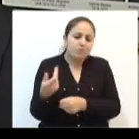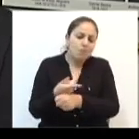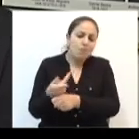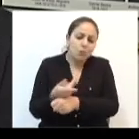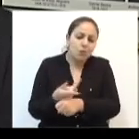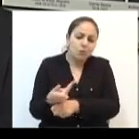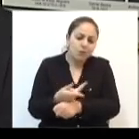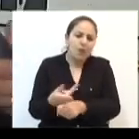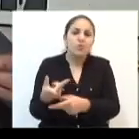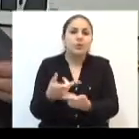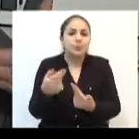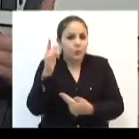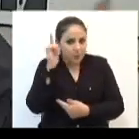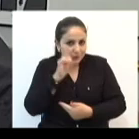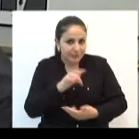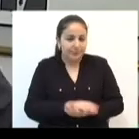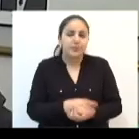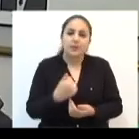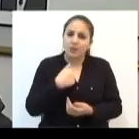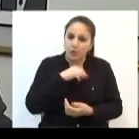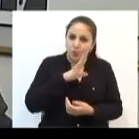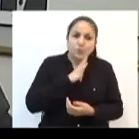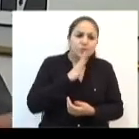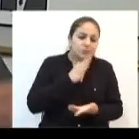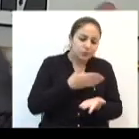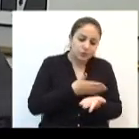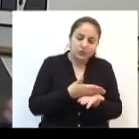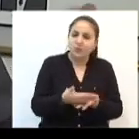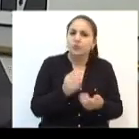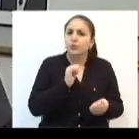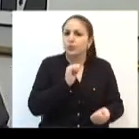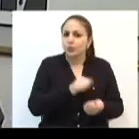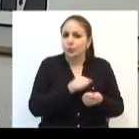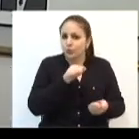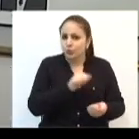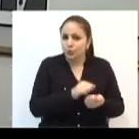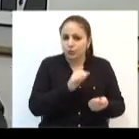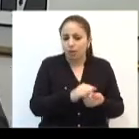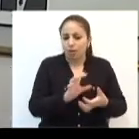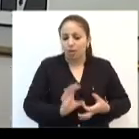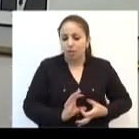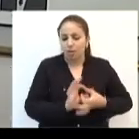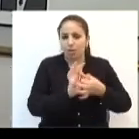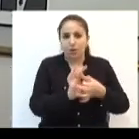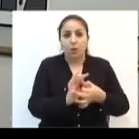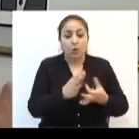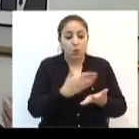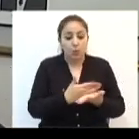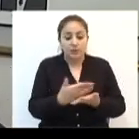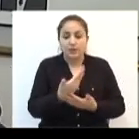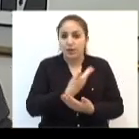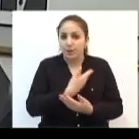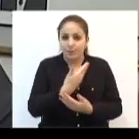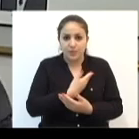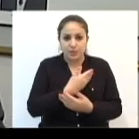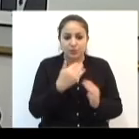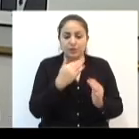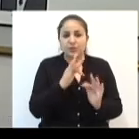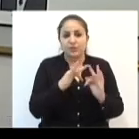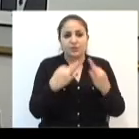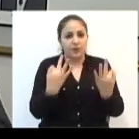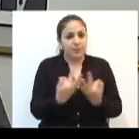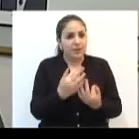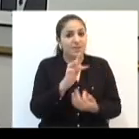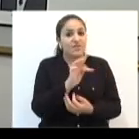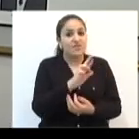para conseguir isso. E eu conheci isso desde o começo e estive junto, estive parceiro, me tornei amigo da família, tanto do seu